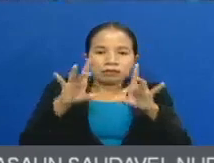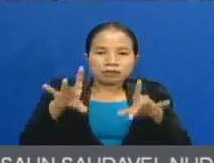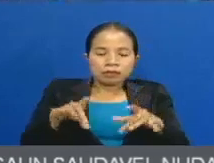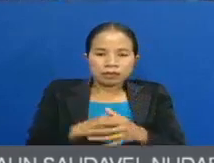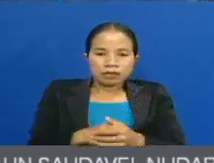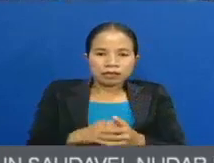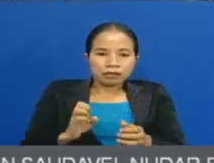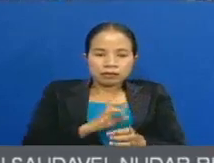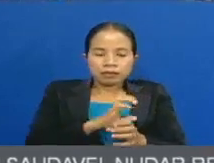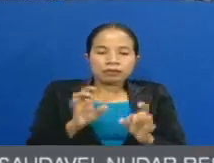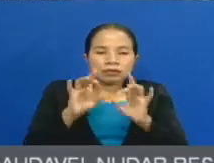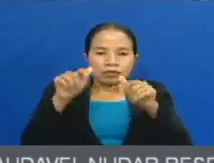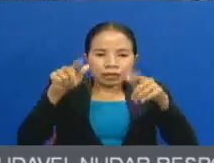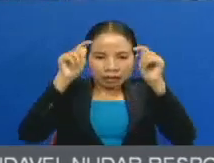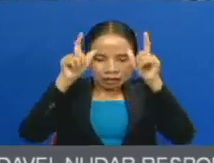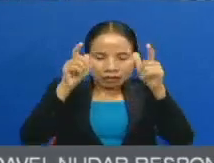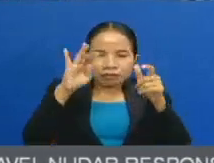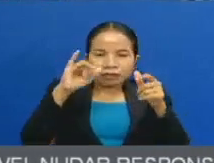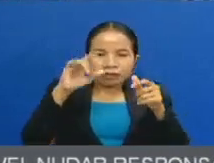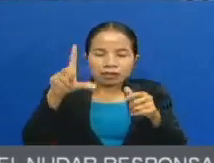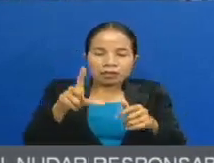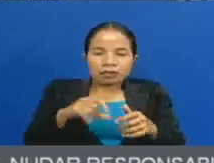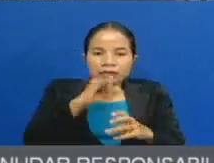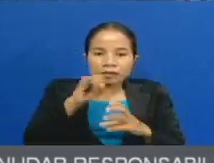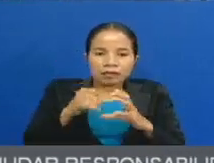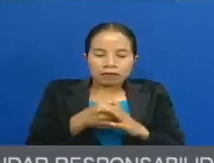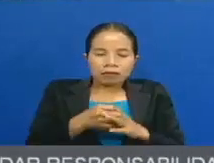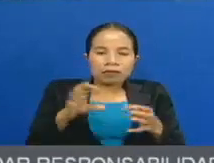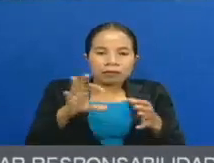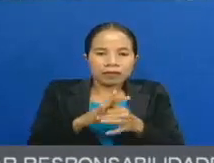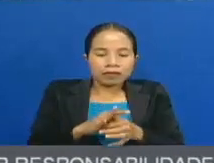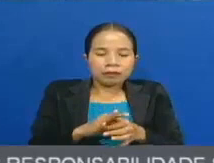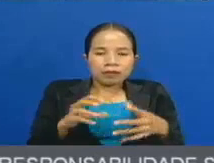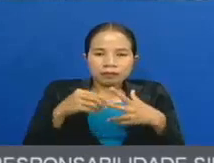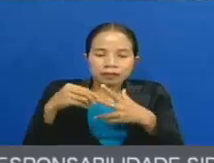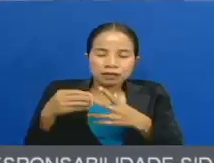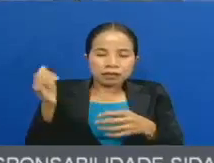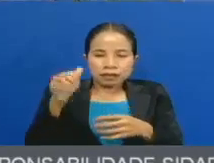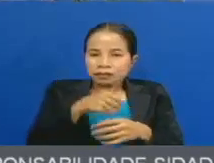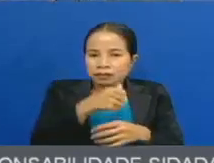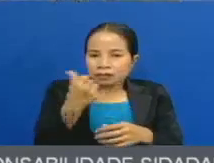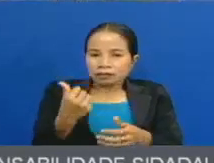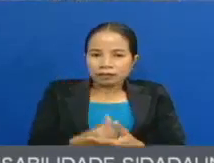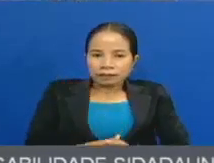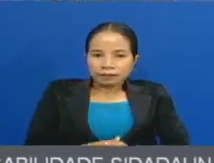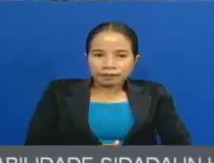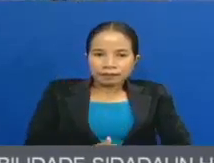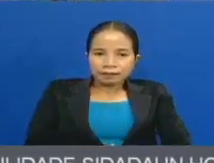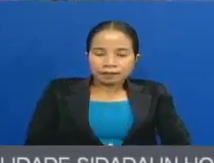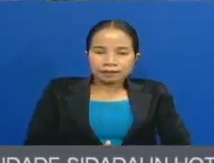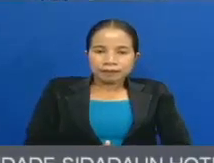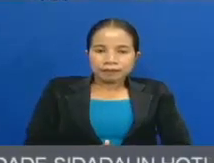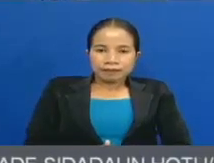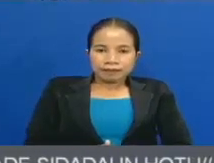embaixador Austrália e Timor-Leste, Bill Castelo, inclui membro da delegação oficial, Ciracelo. Alexandre dos